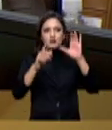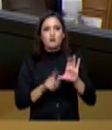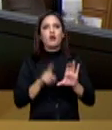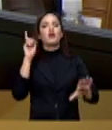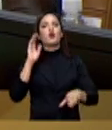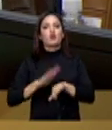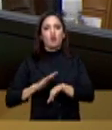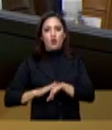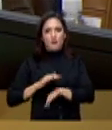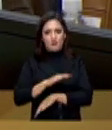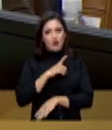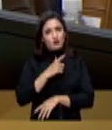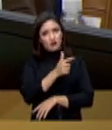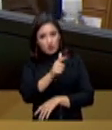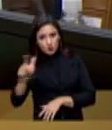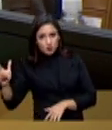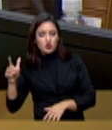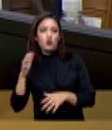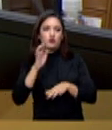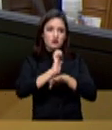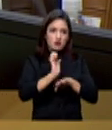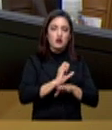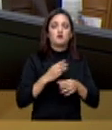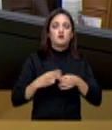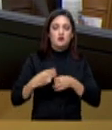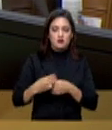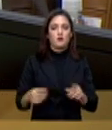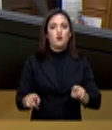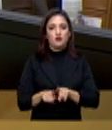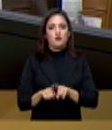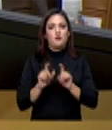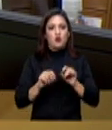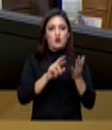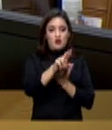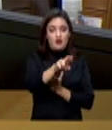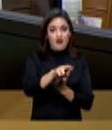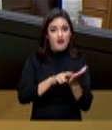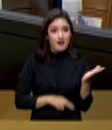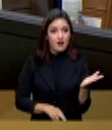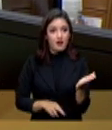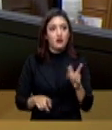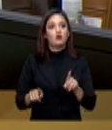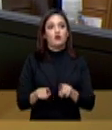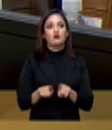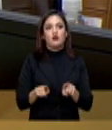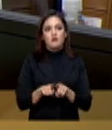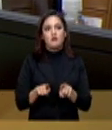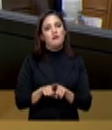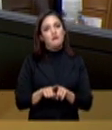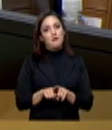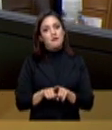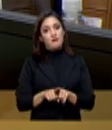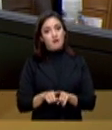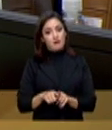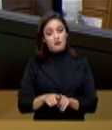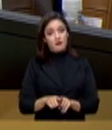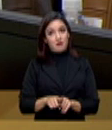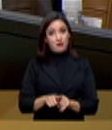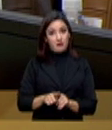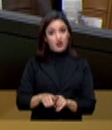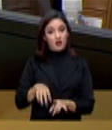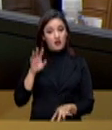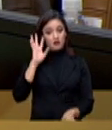demais Além disso sua excelência o relator também entende não violado o artigo